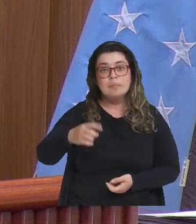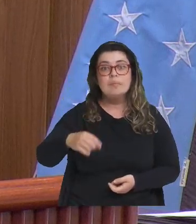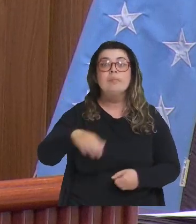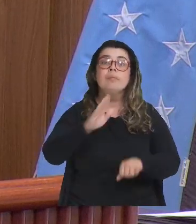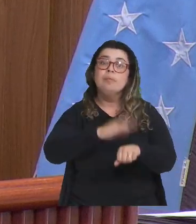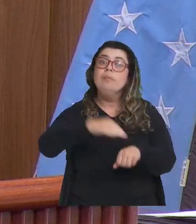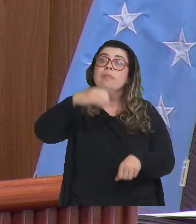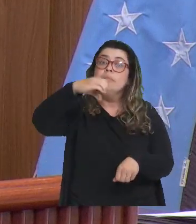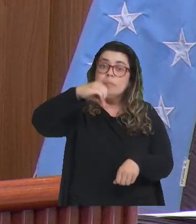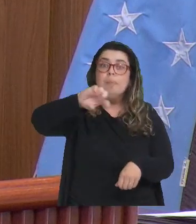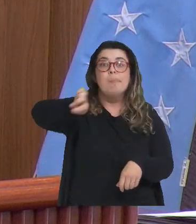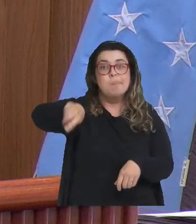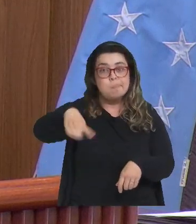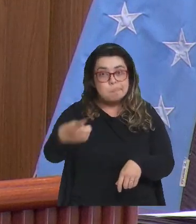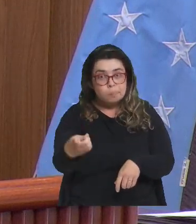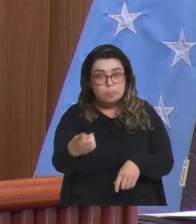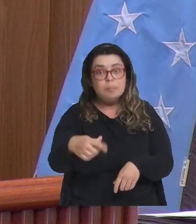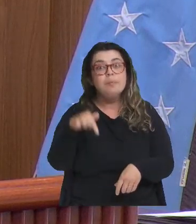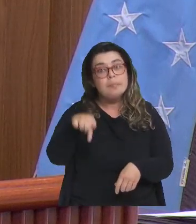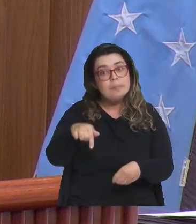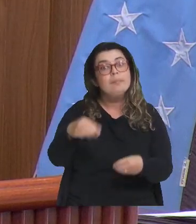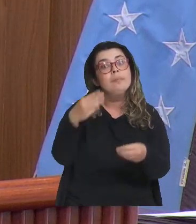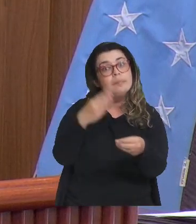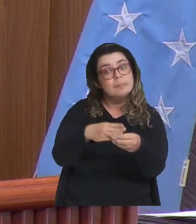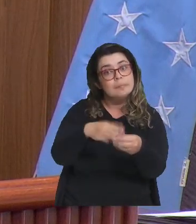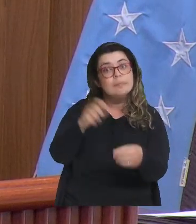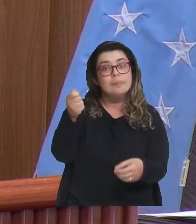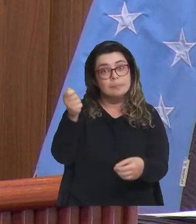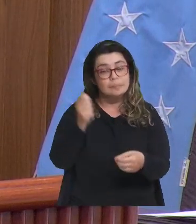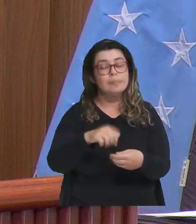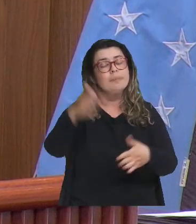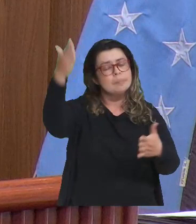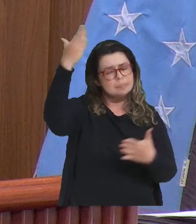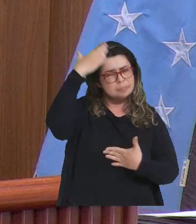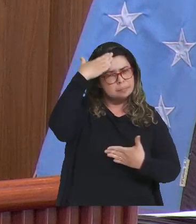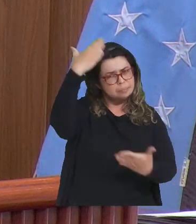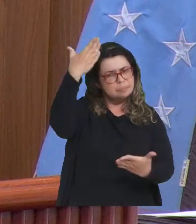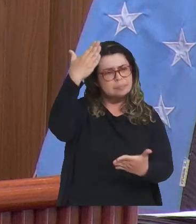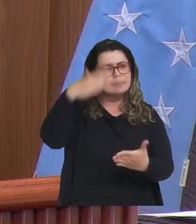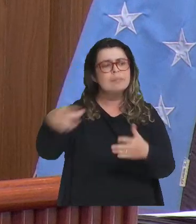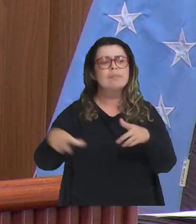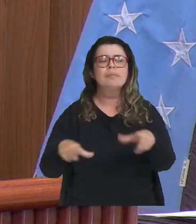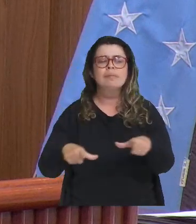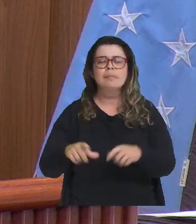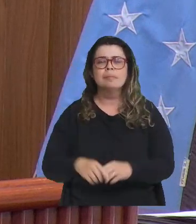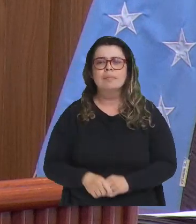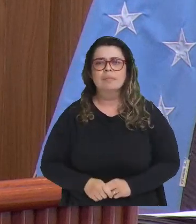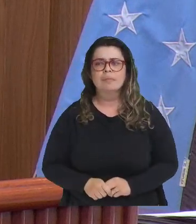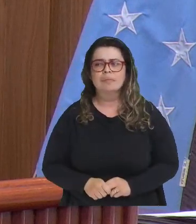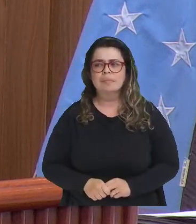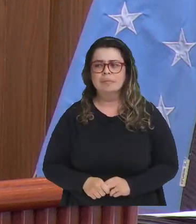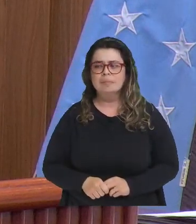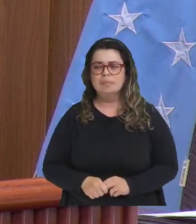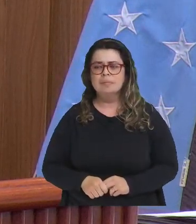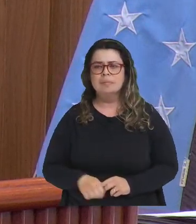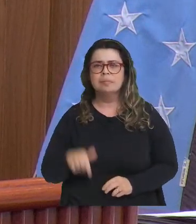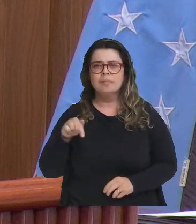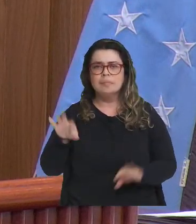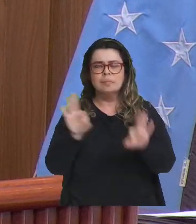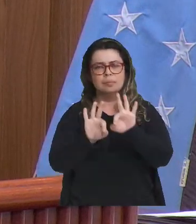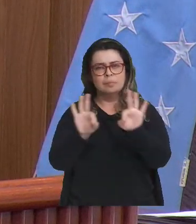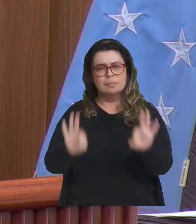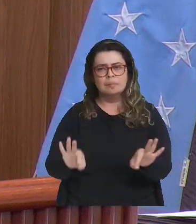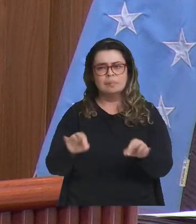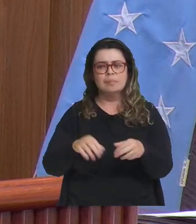nosso município nos últimos 2 anos. E nós agradecemos o trabalho e o reconhecimento da cidade de Assis por esse projeto, por esse